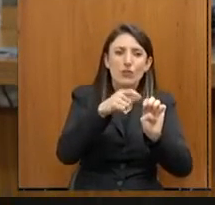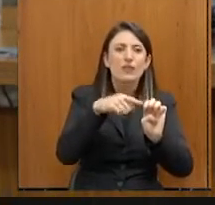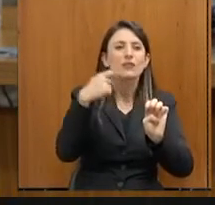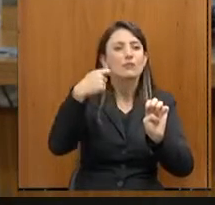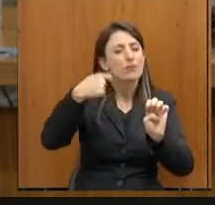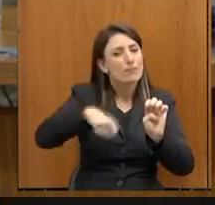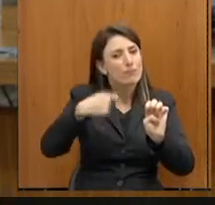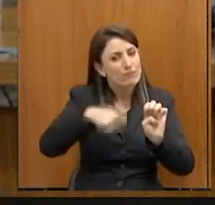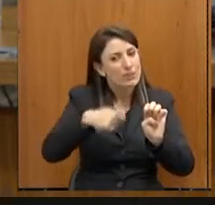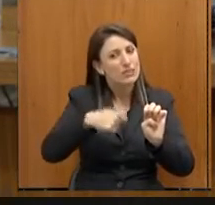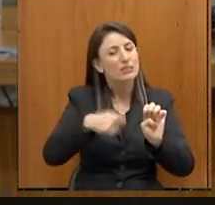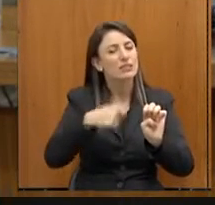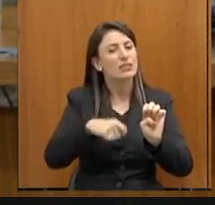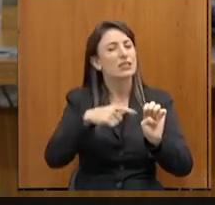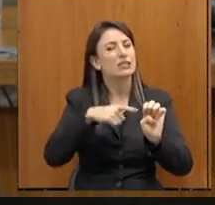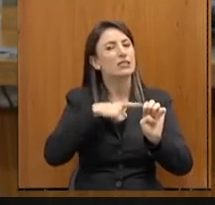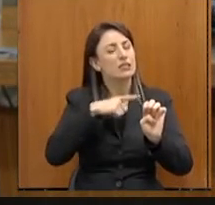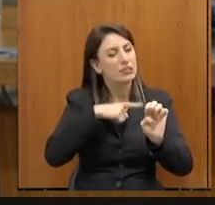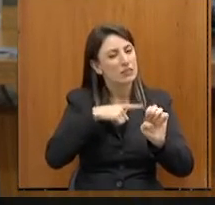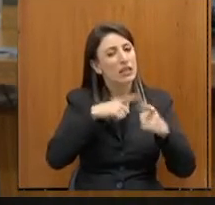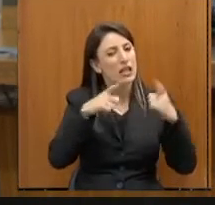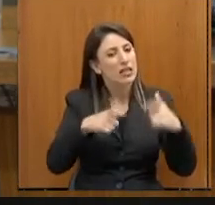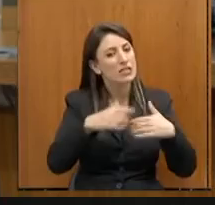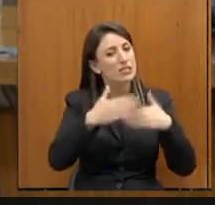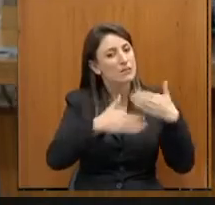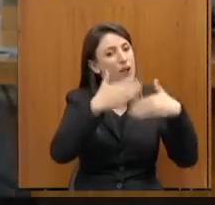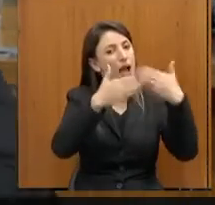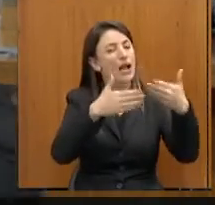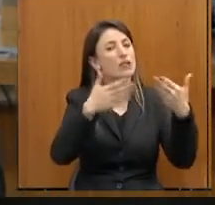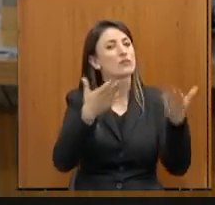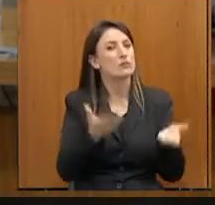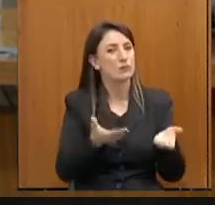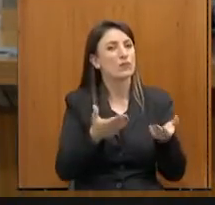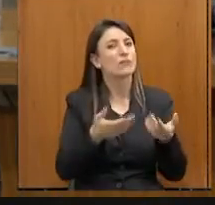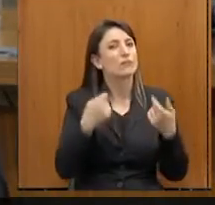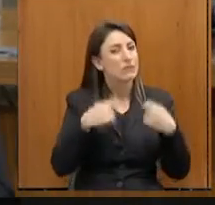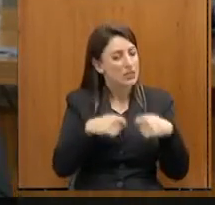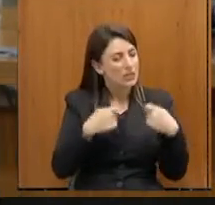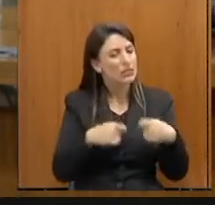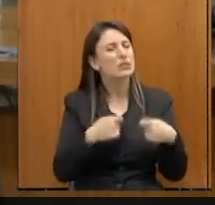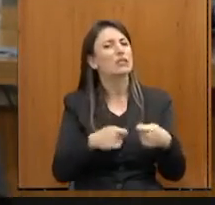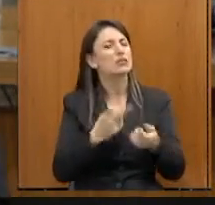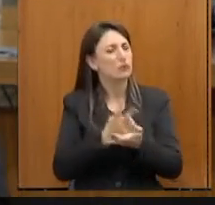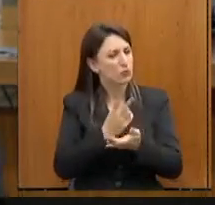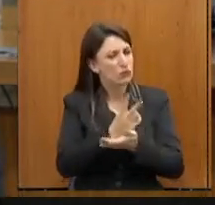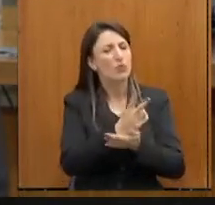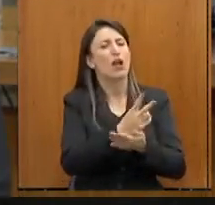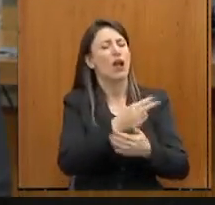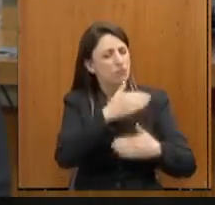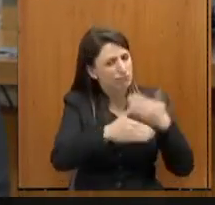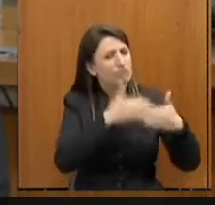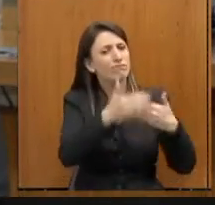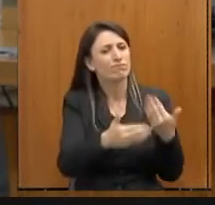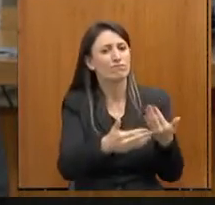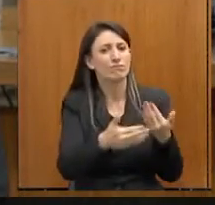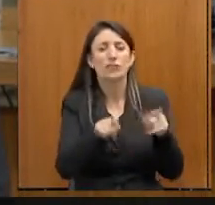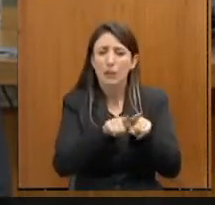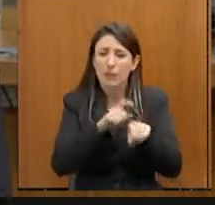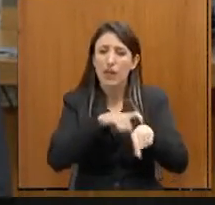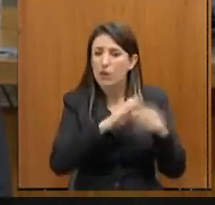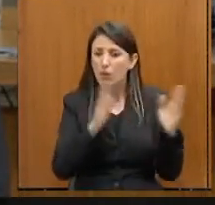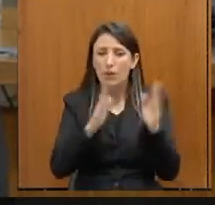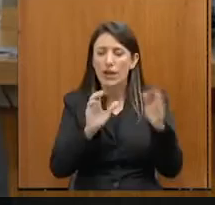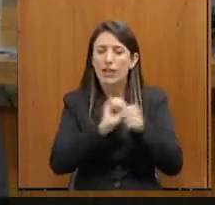ter espaço precisa de ter voz e vez inclusive nessa padaria Espero muito que o avanço da